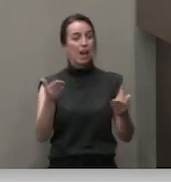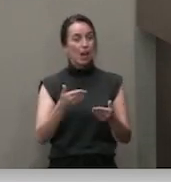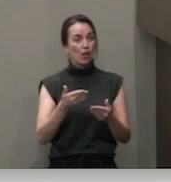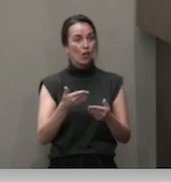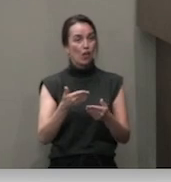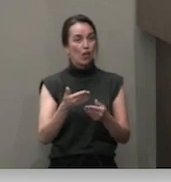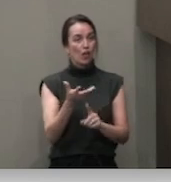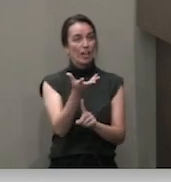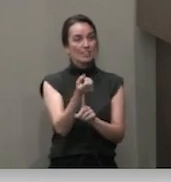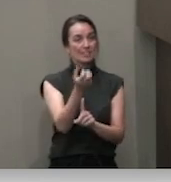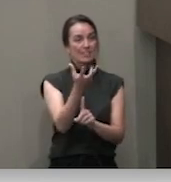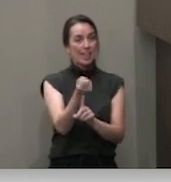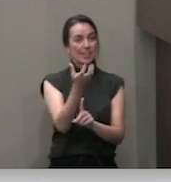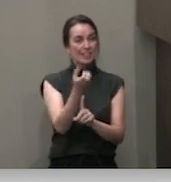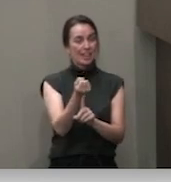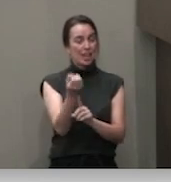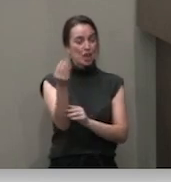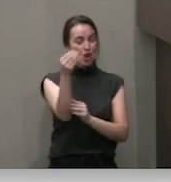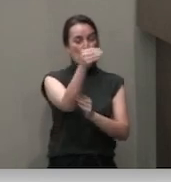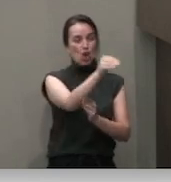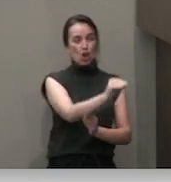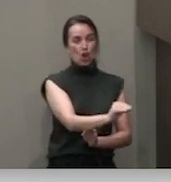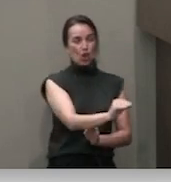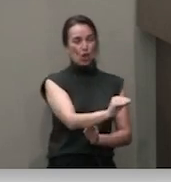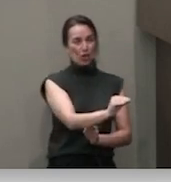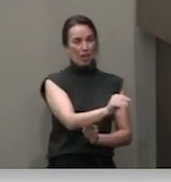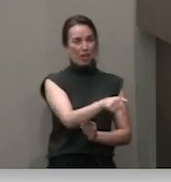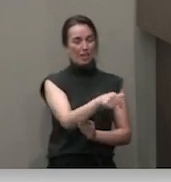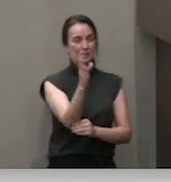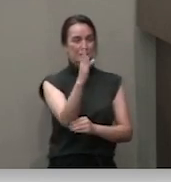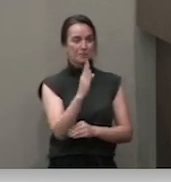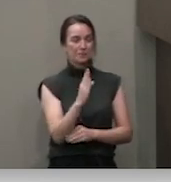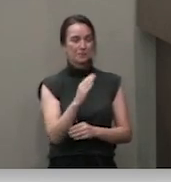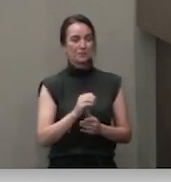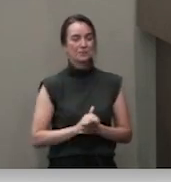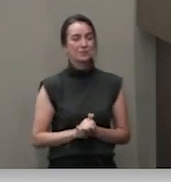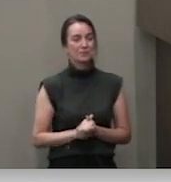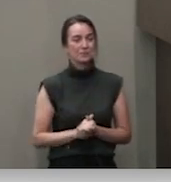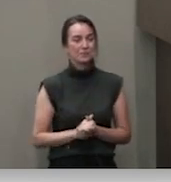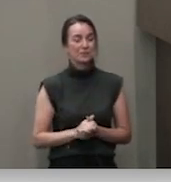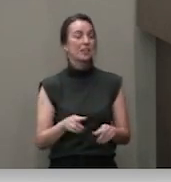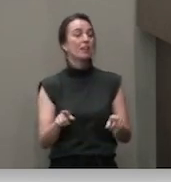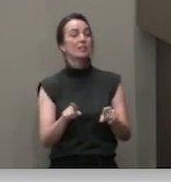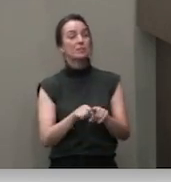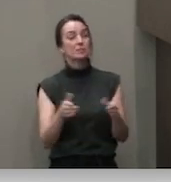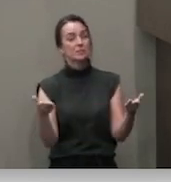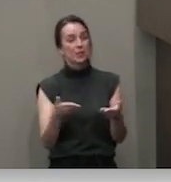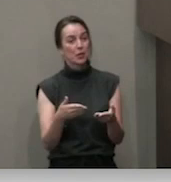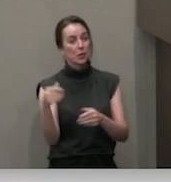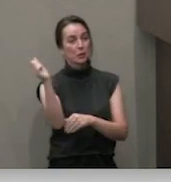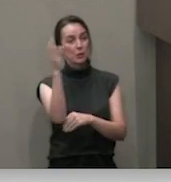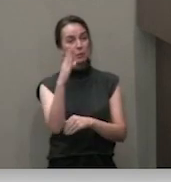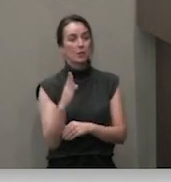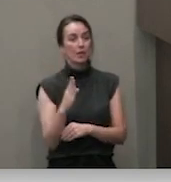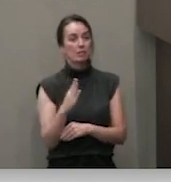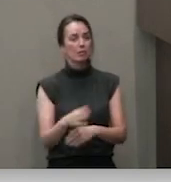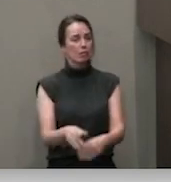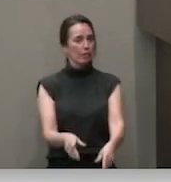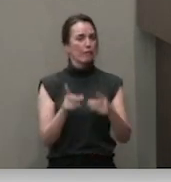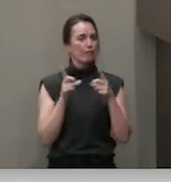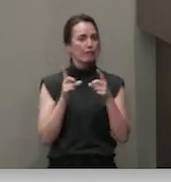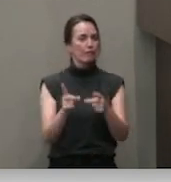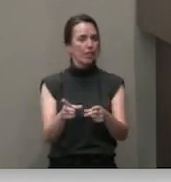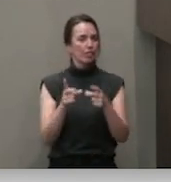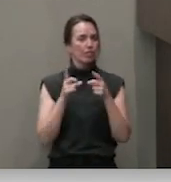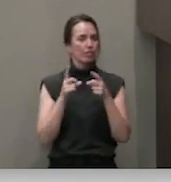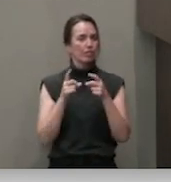praticamente Abrindo mão da soberania brasileira e por fim agora o Brasil simplesmente vendeu a